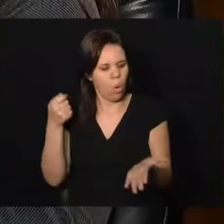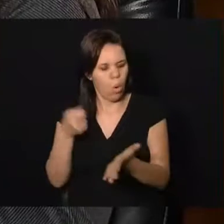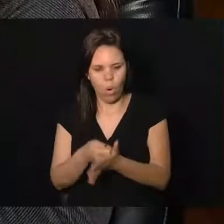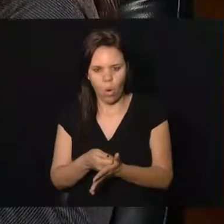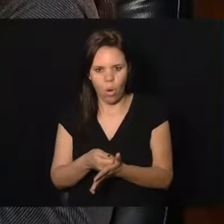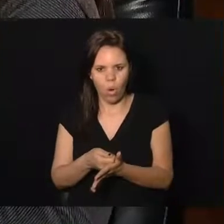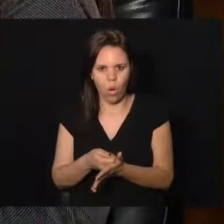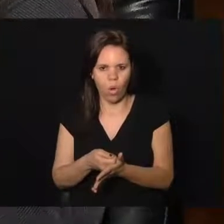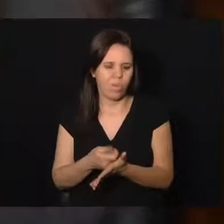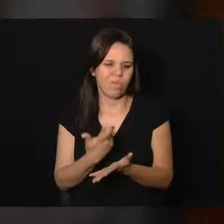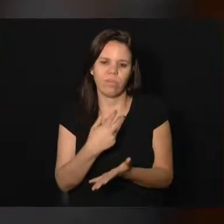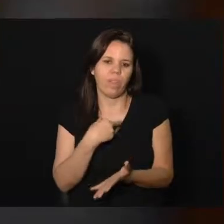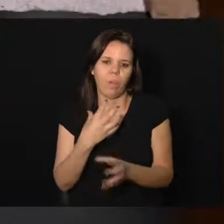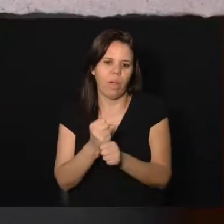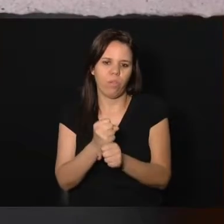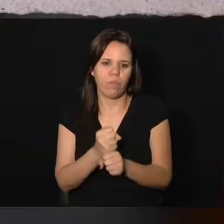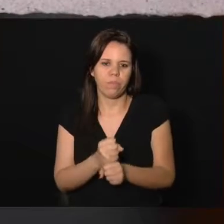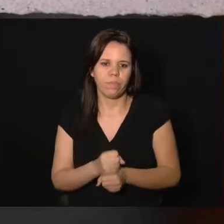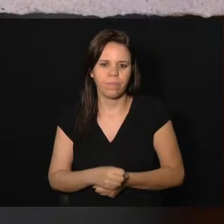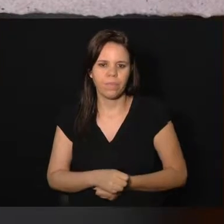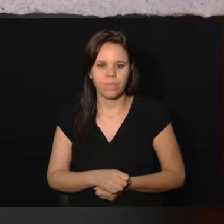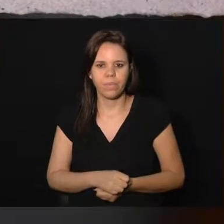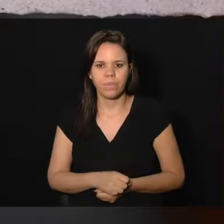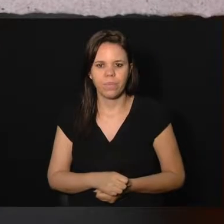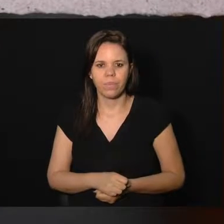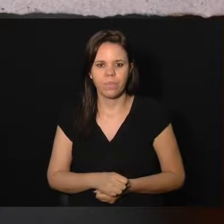é incalculável.